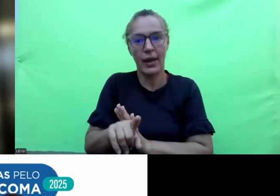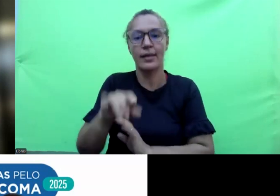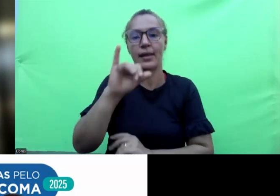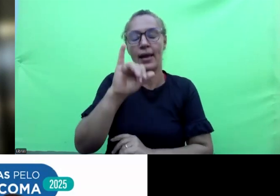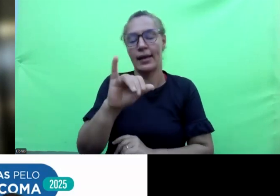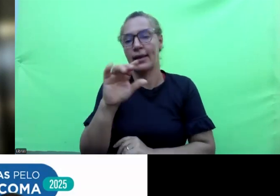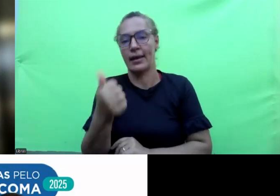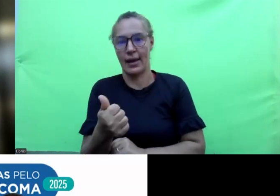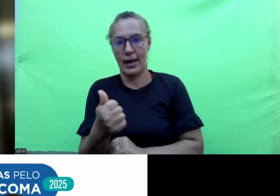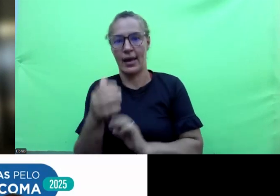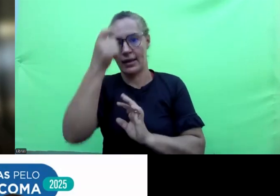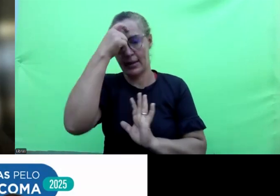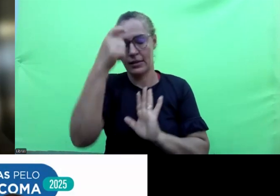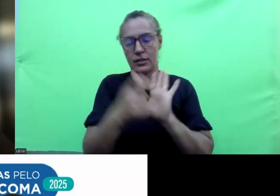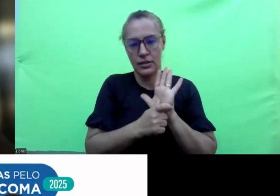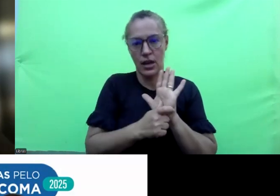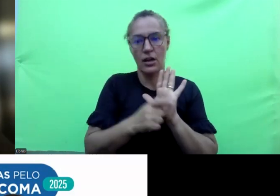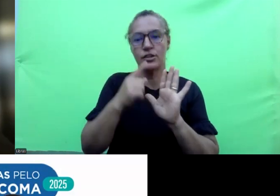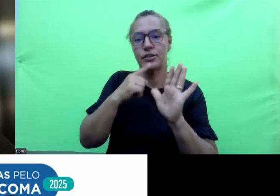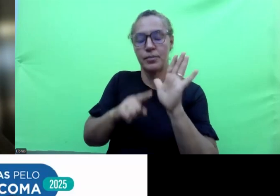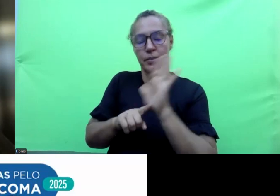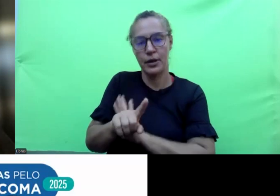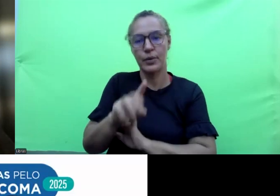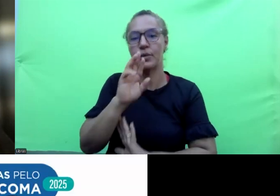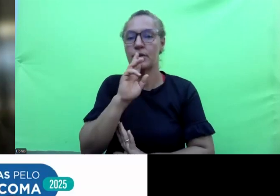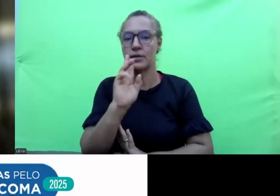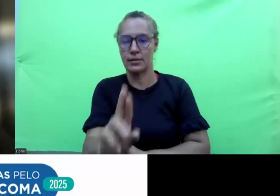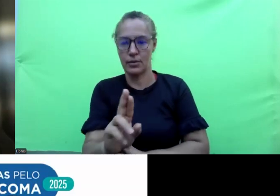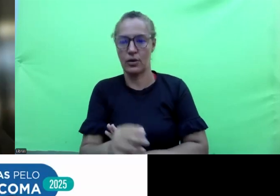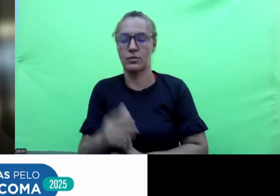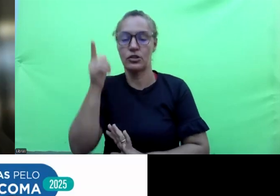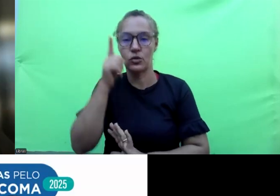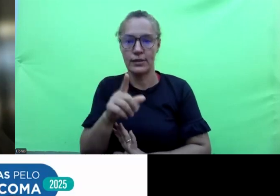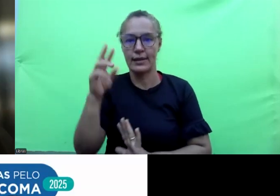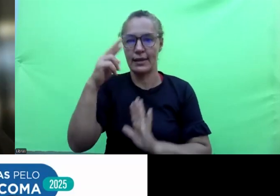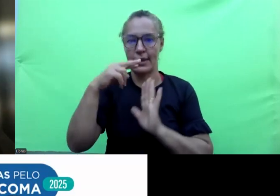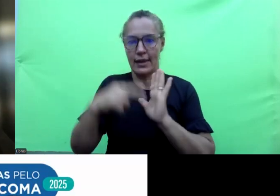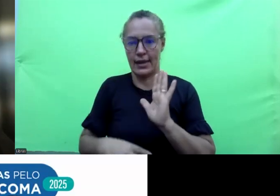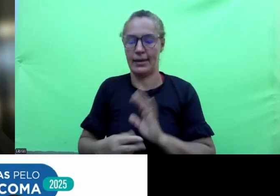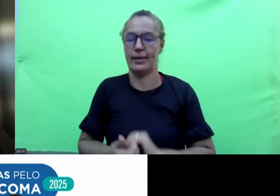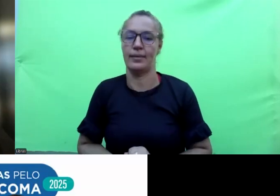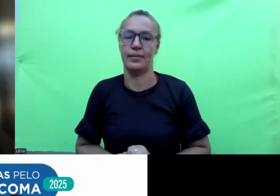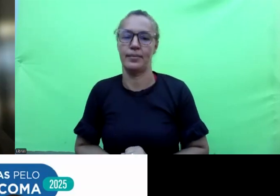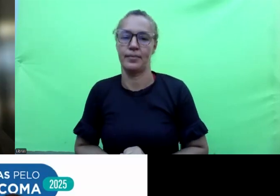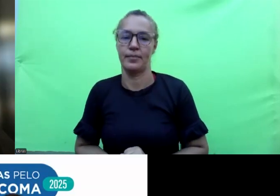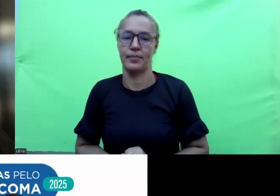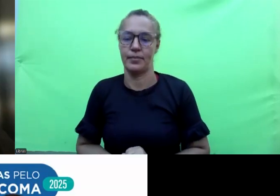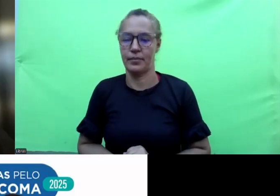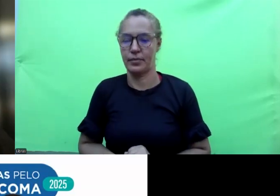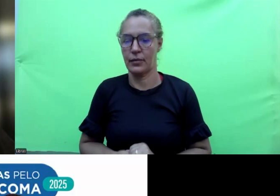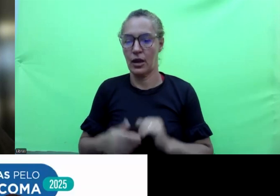and Answers, né? Perguntas e respostas, para a gente conseguir ler. Mais uma pergunta. Qual o período do